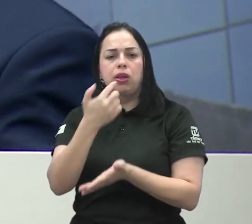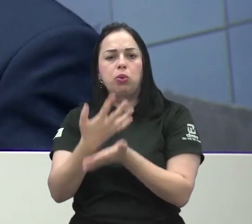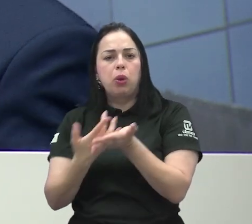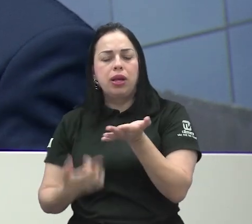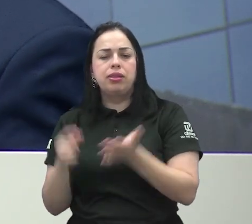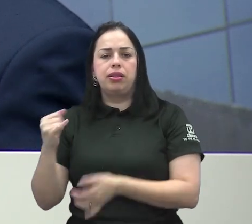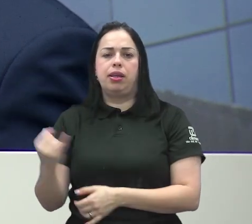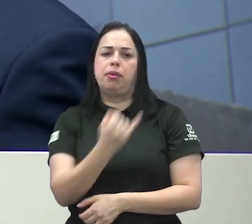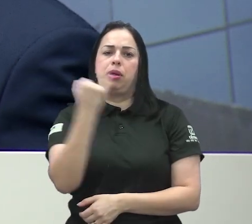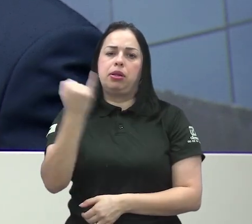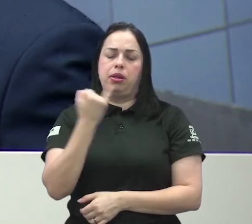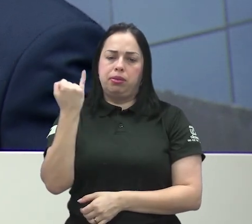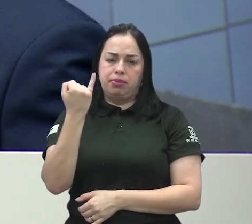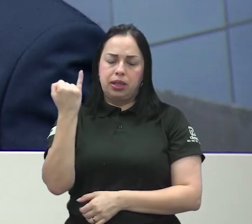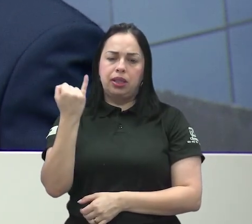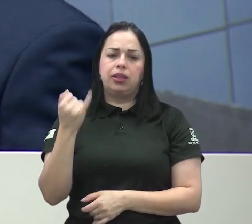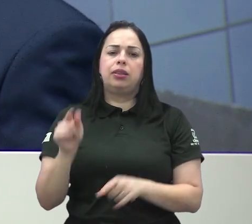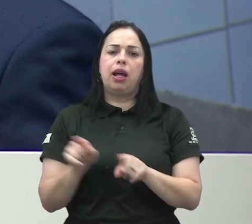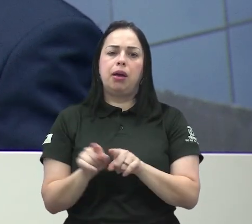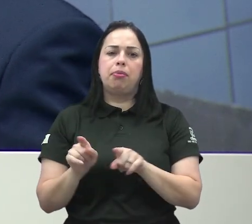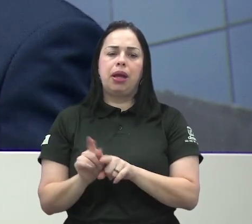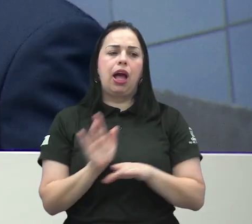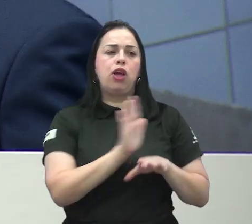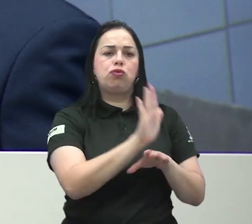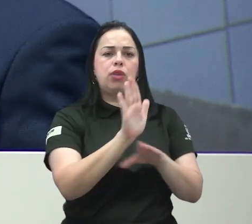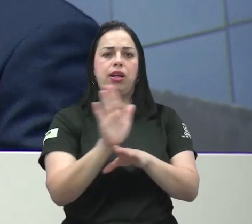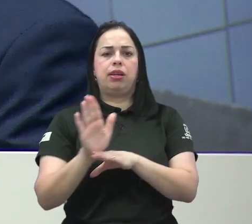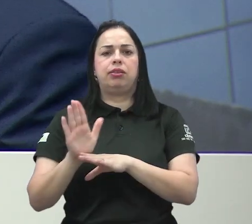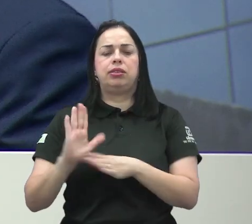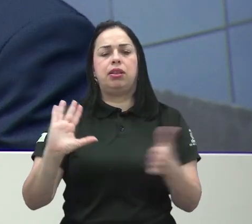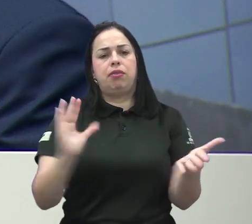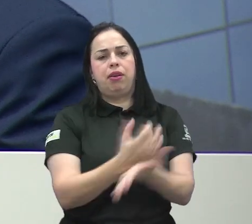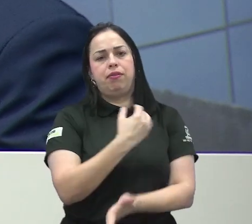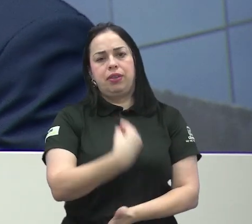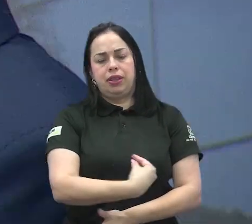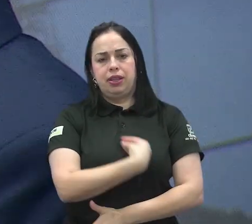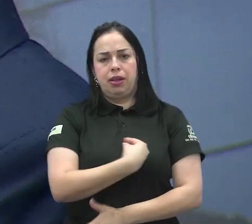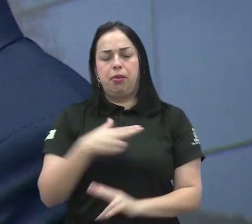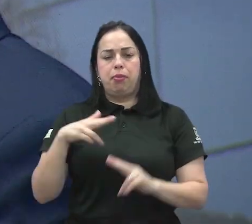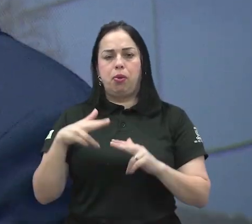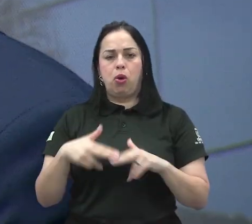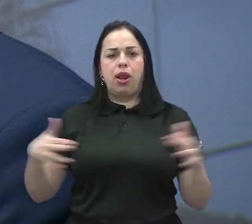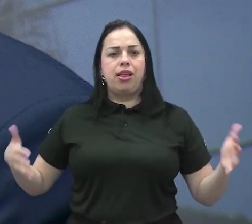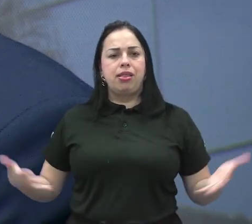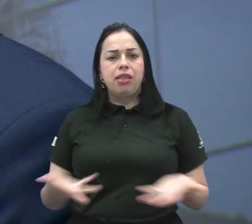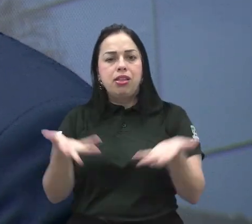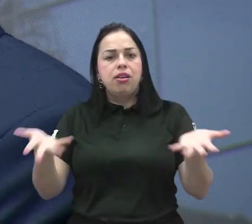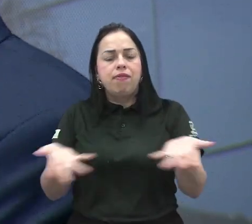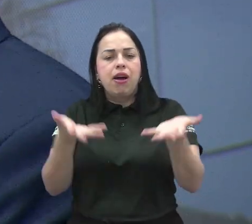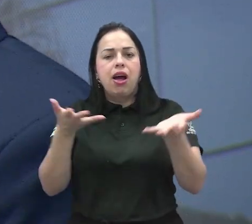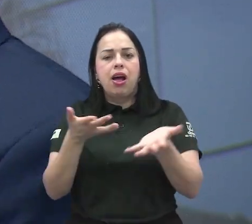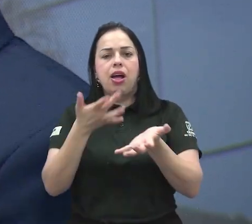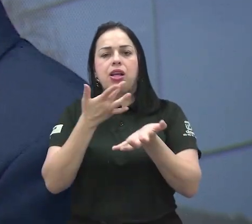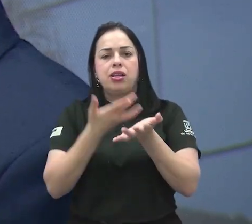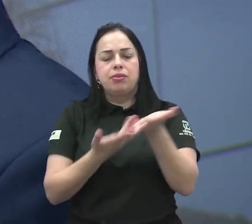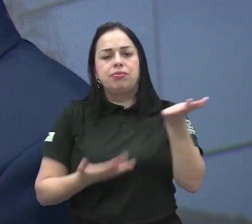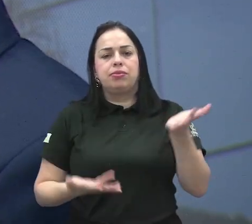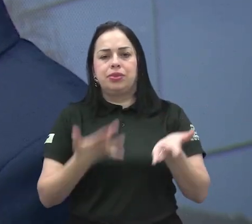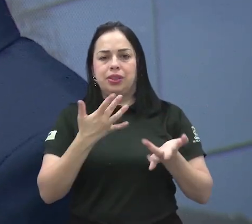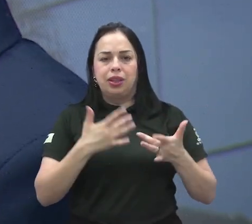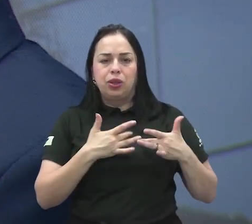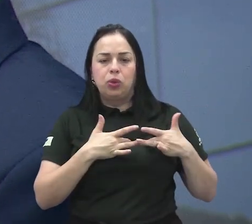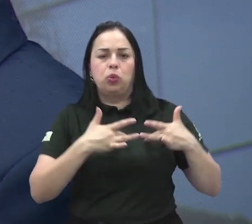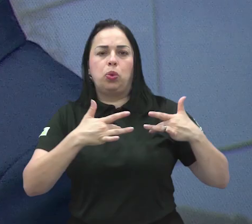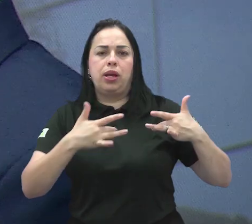para o funcionamento dos serviços de saúde e para a preservação de vidas. Por isso, incentivar a doação é